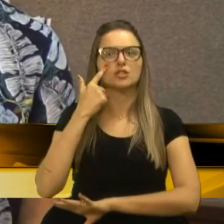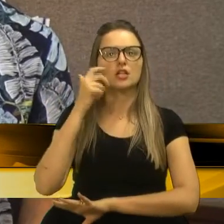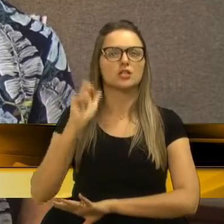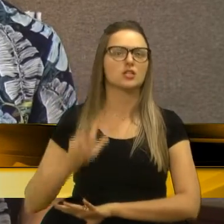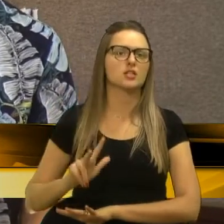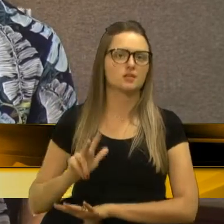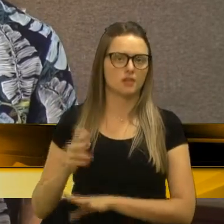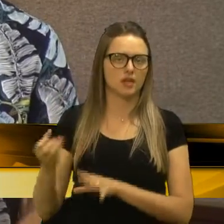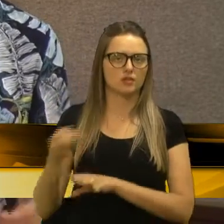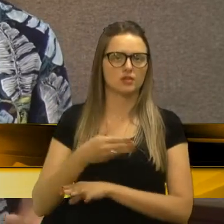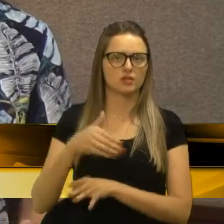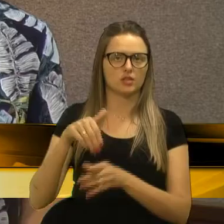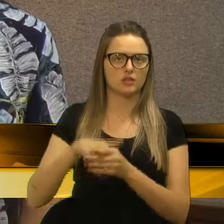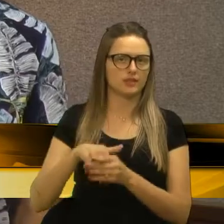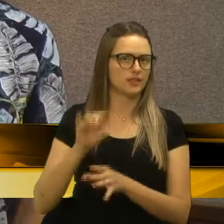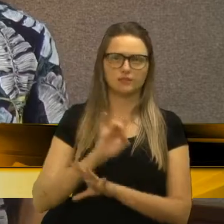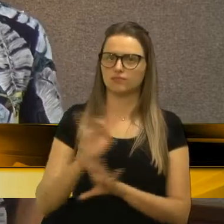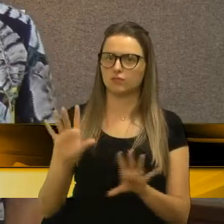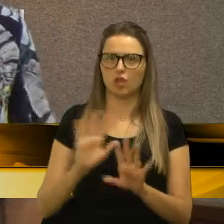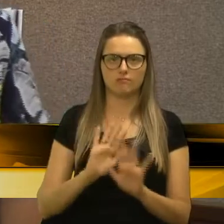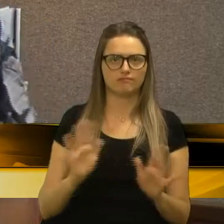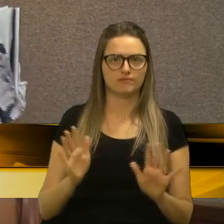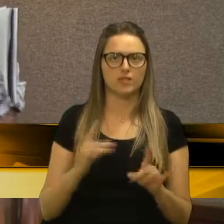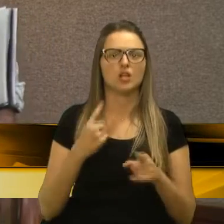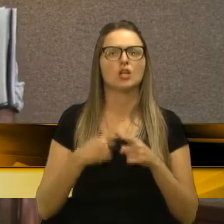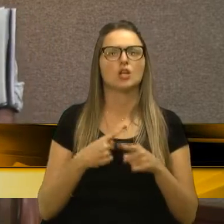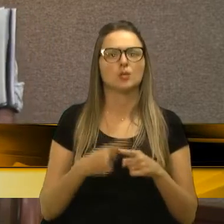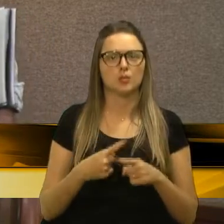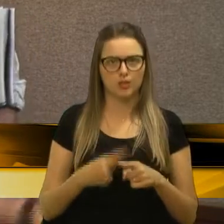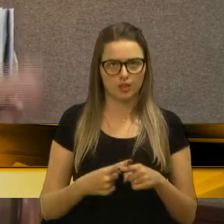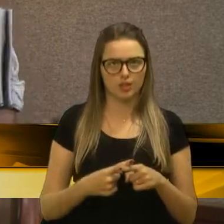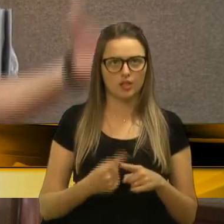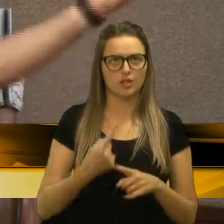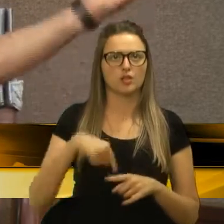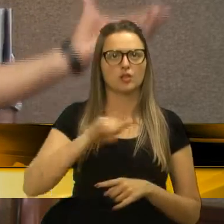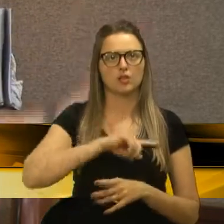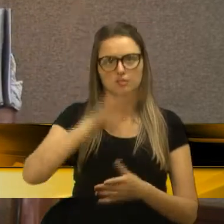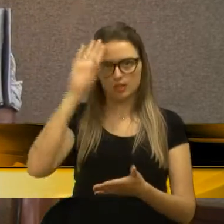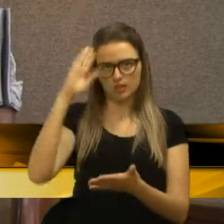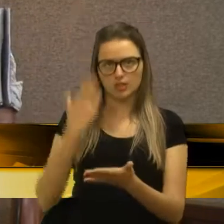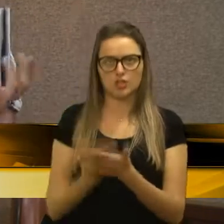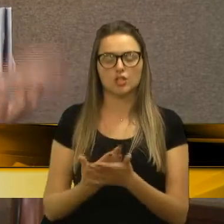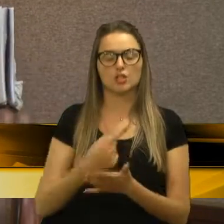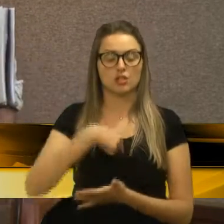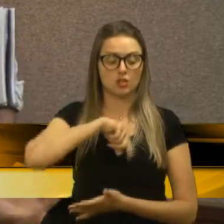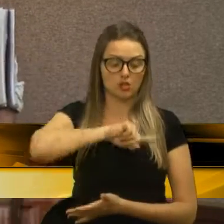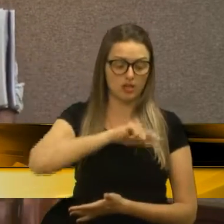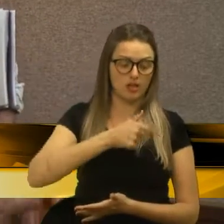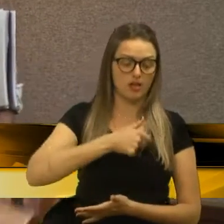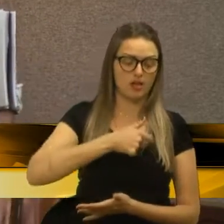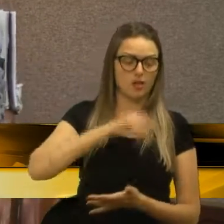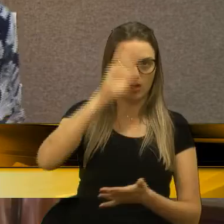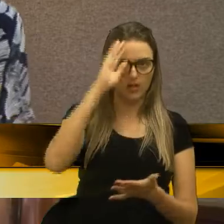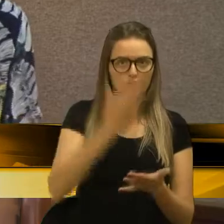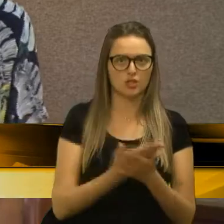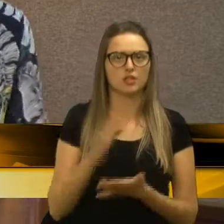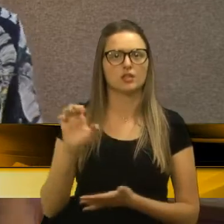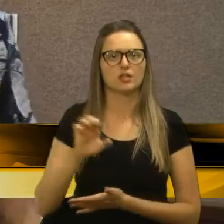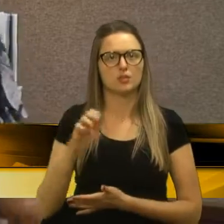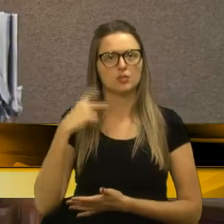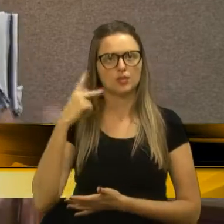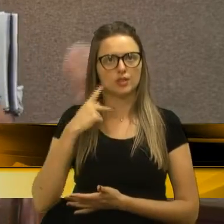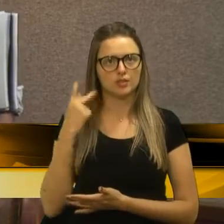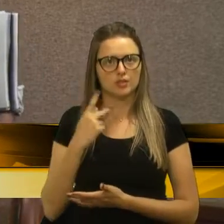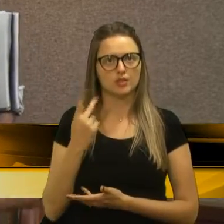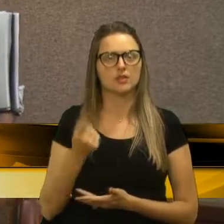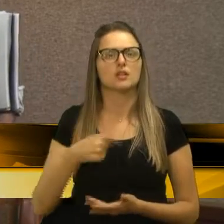nas próximas eleições. Só isso. Porque cada vez a gente confia, vocês confiar, nós confiamos nos políticos e muitas